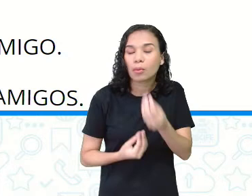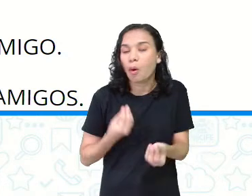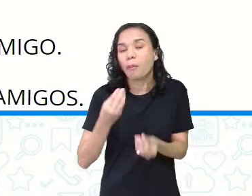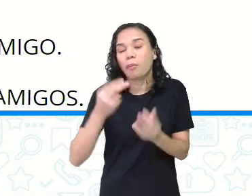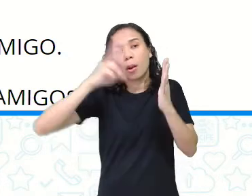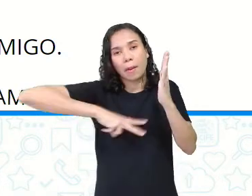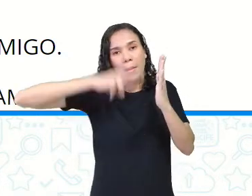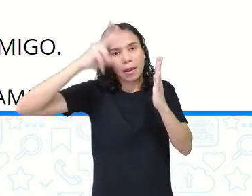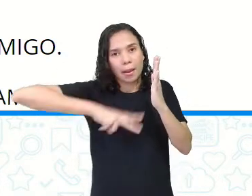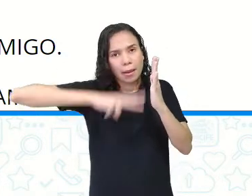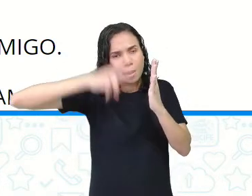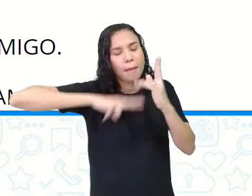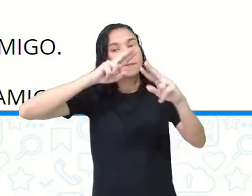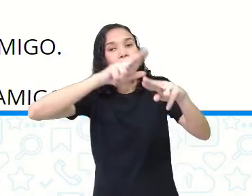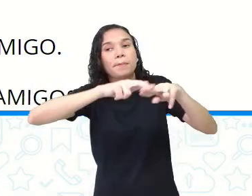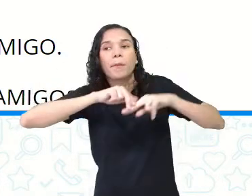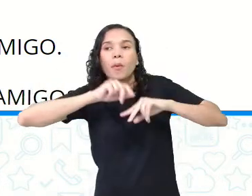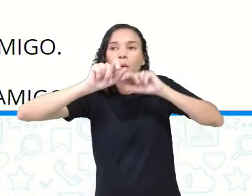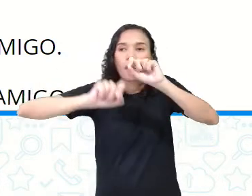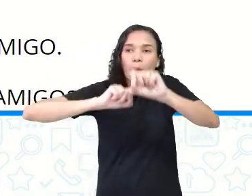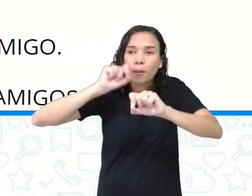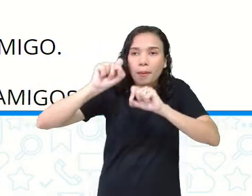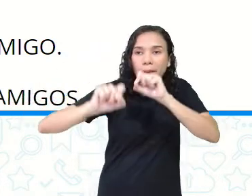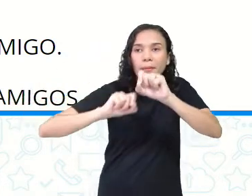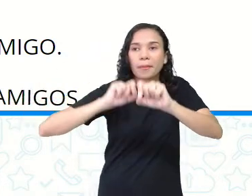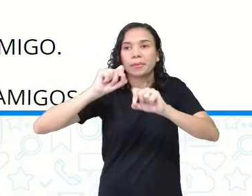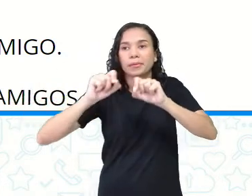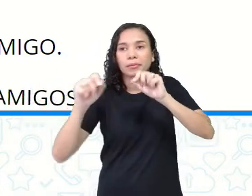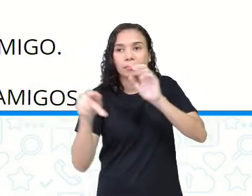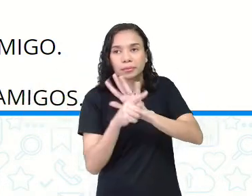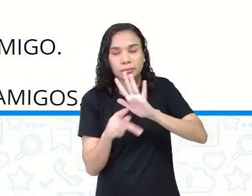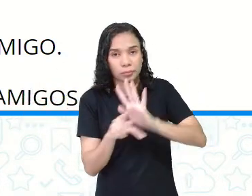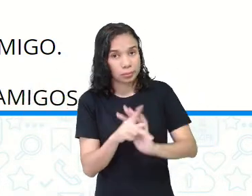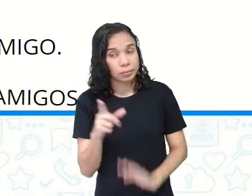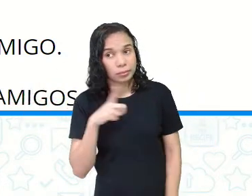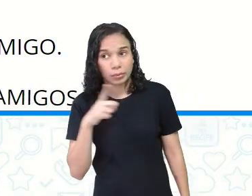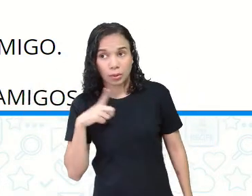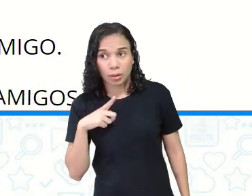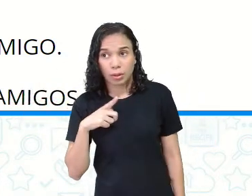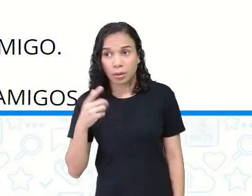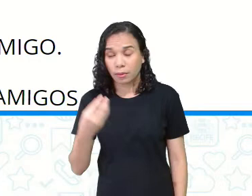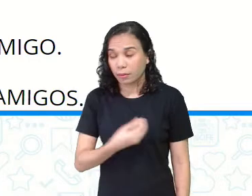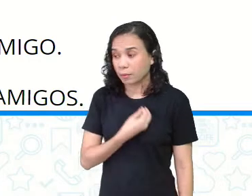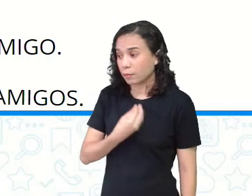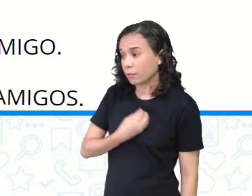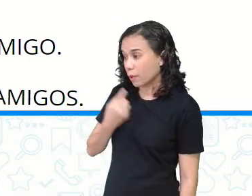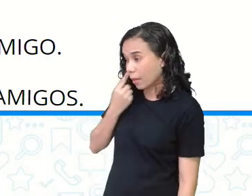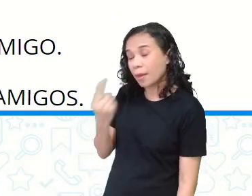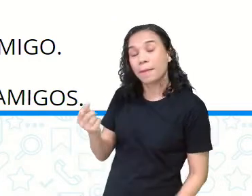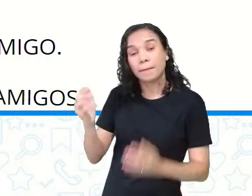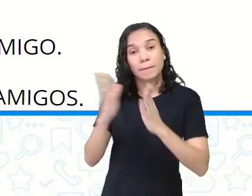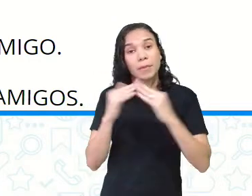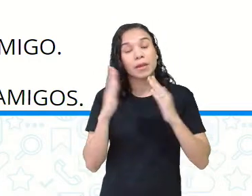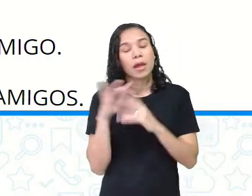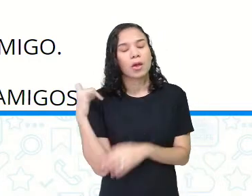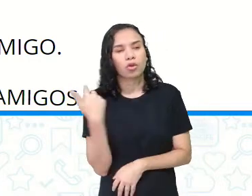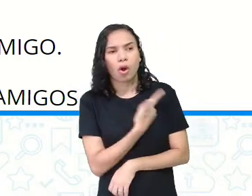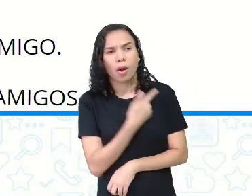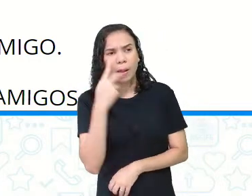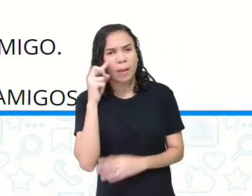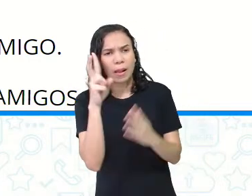caso, ler. Por quê? Porque o que essa questão me pede é que eu